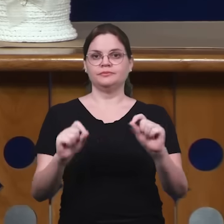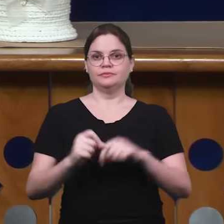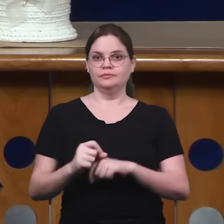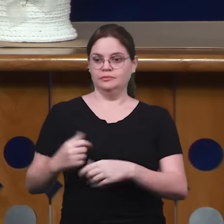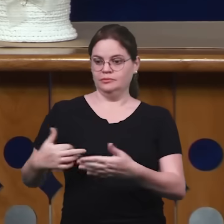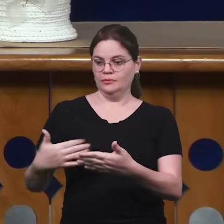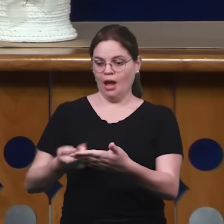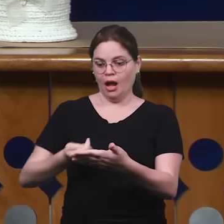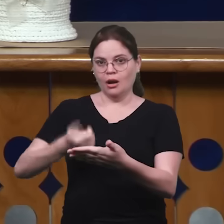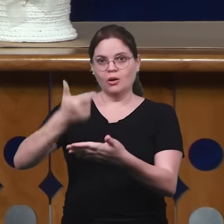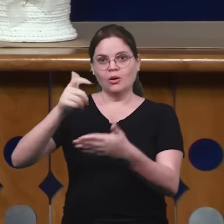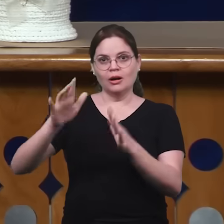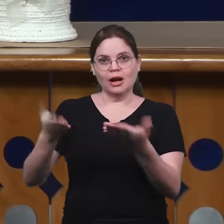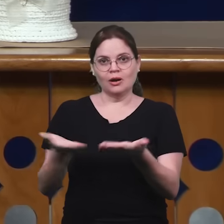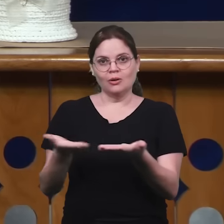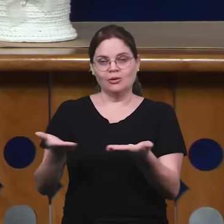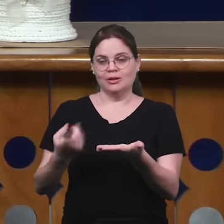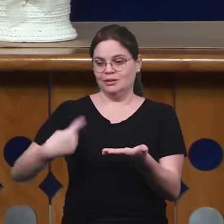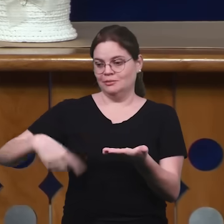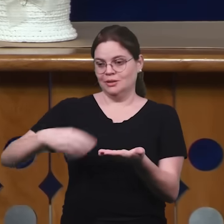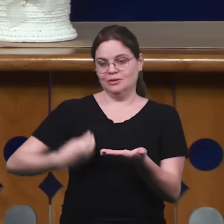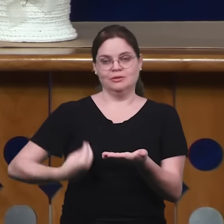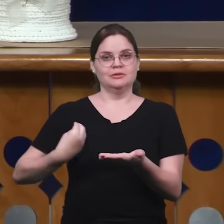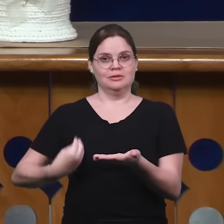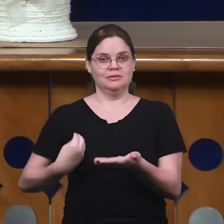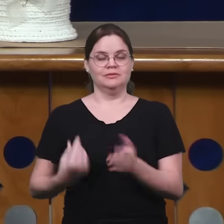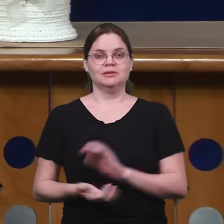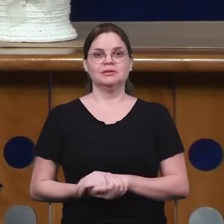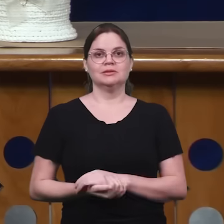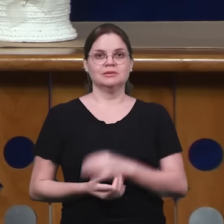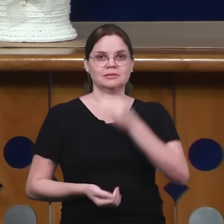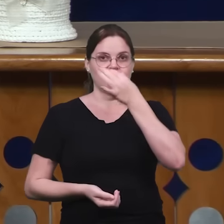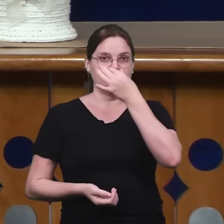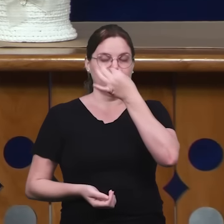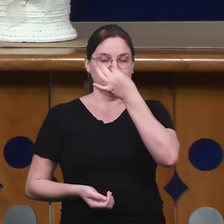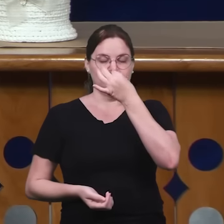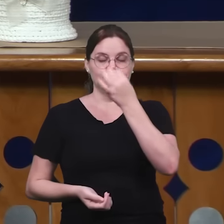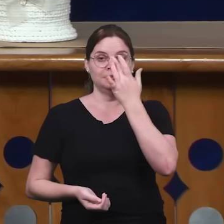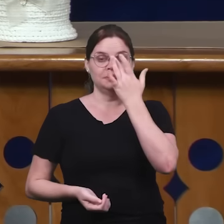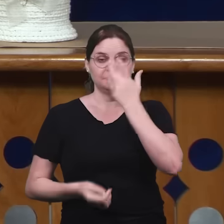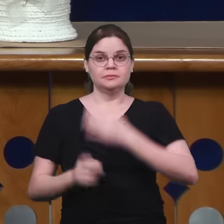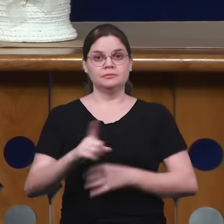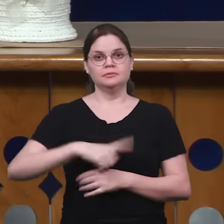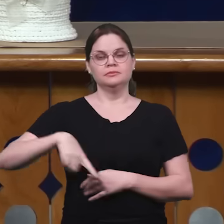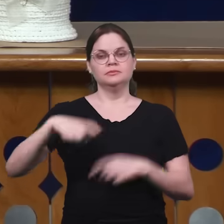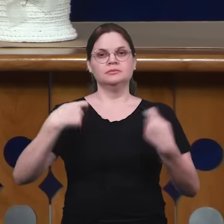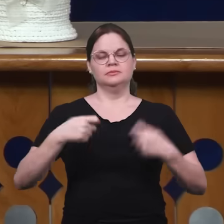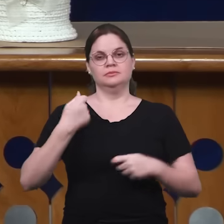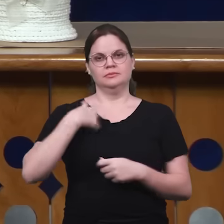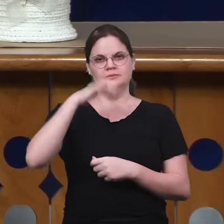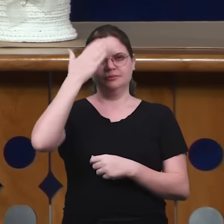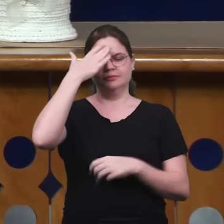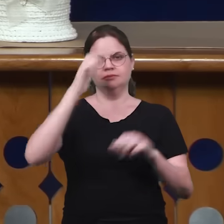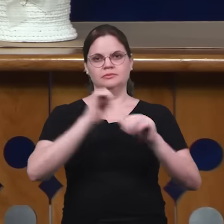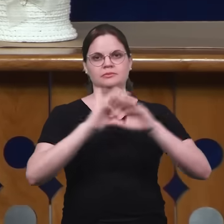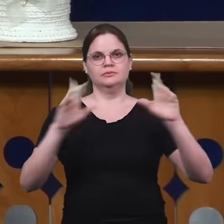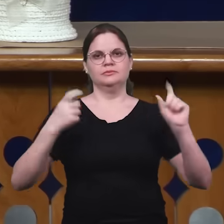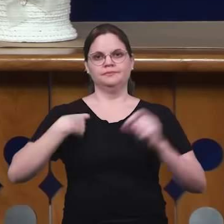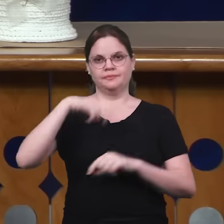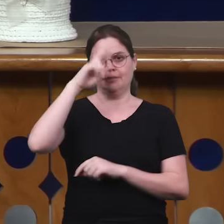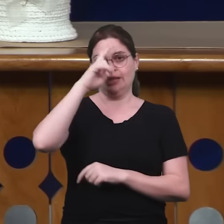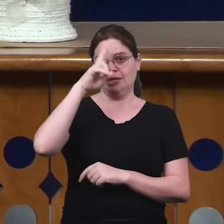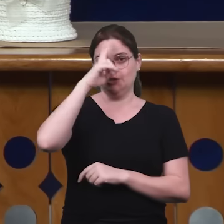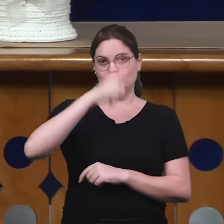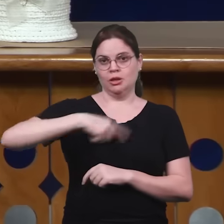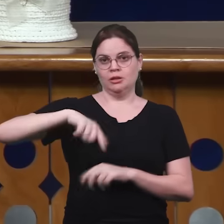os nossos dias, para a nossa vida. E é muito importante entender que na história da humanidade nunca